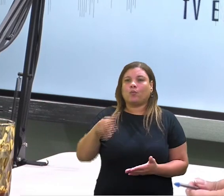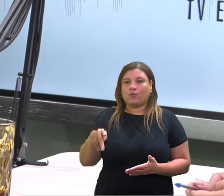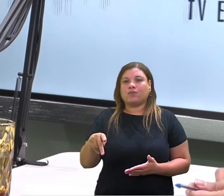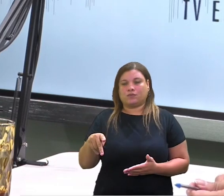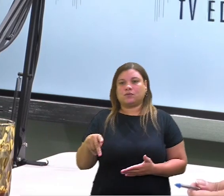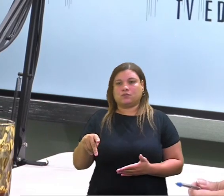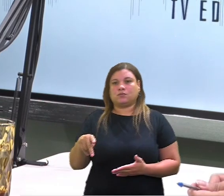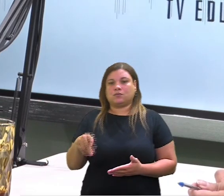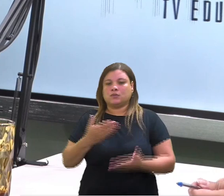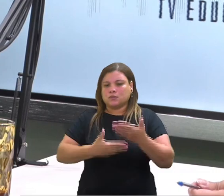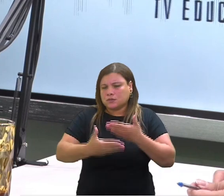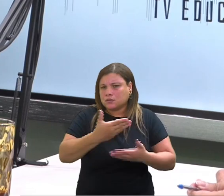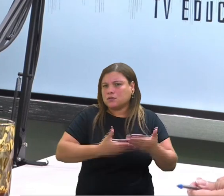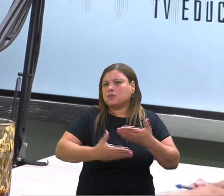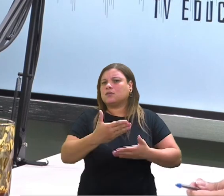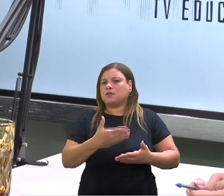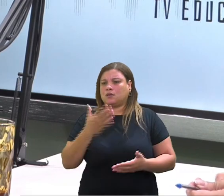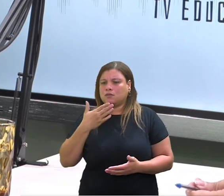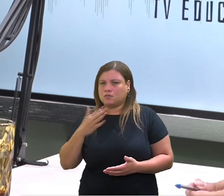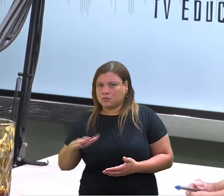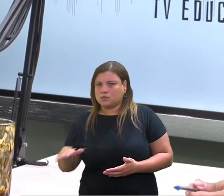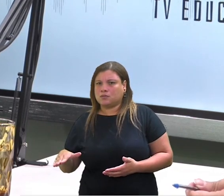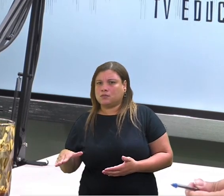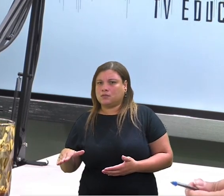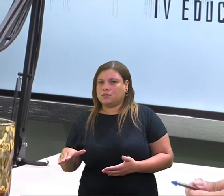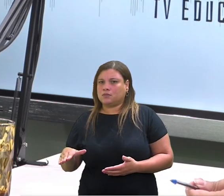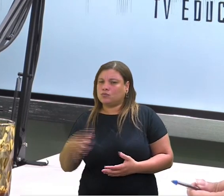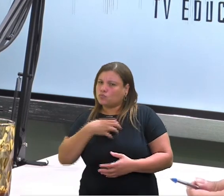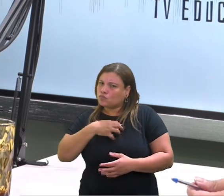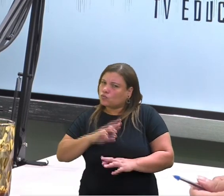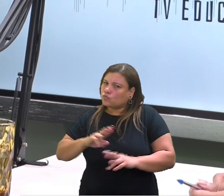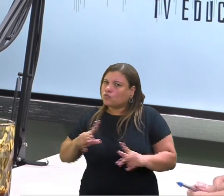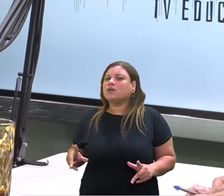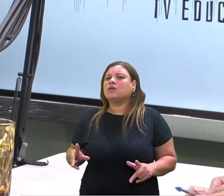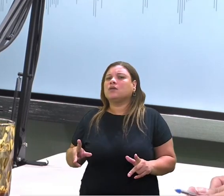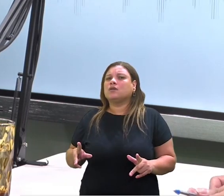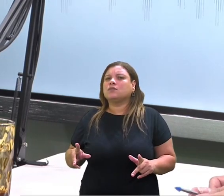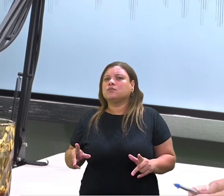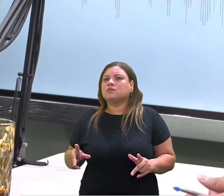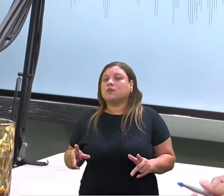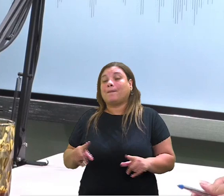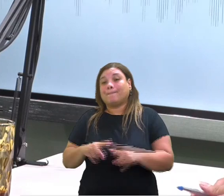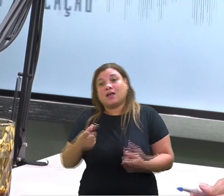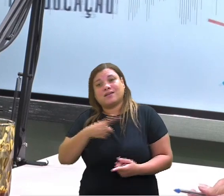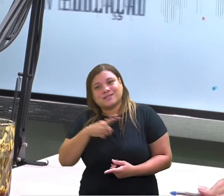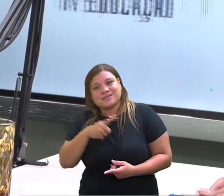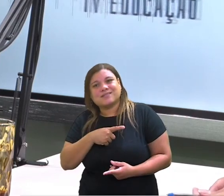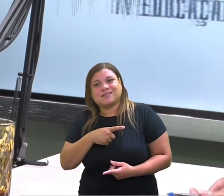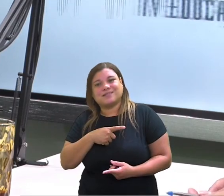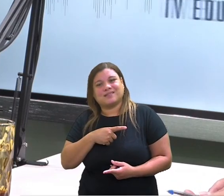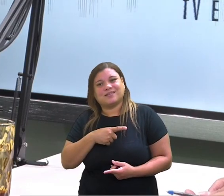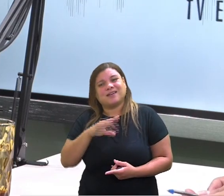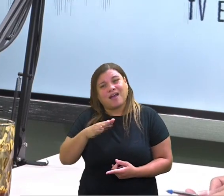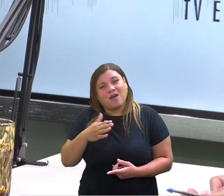de imediato entram em contato com os órgãos responsáveis. É um caso, né, ou outro isolado que tem que ser tratado